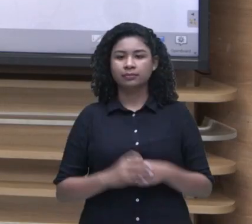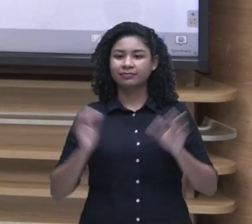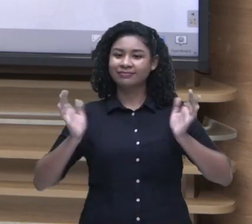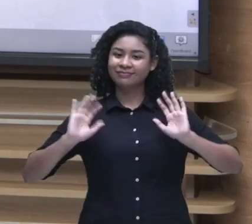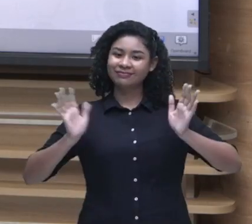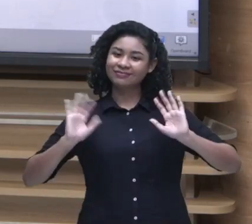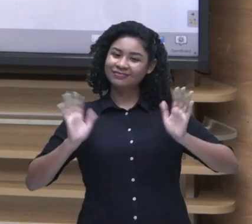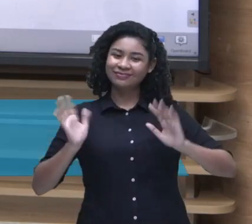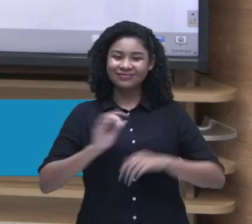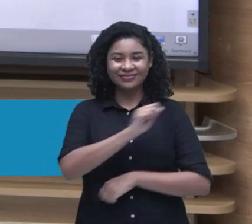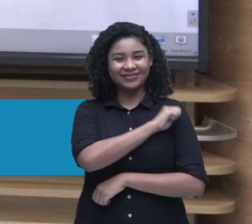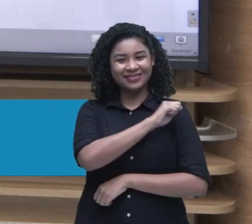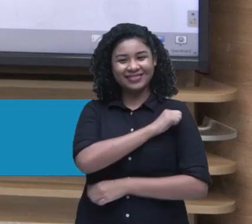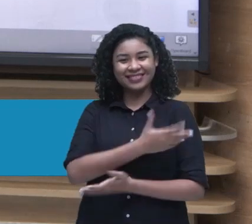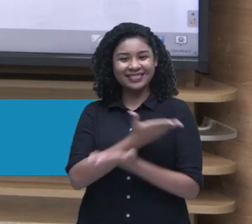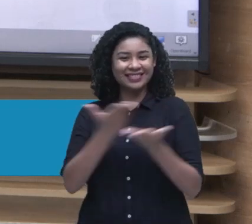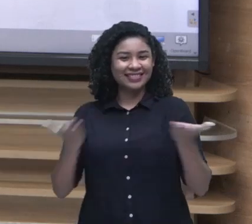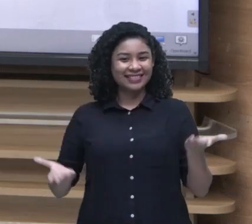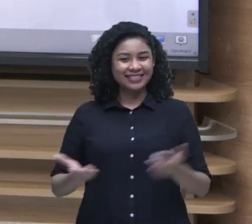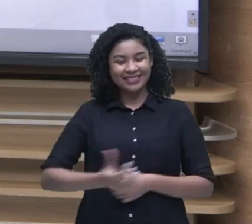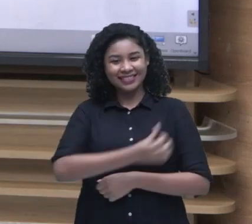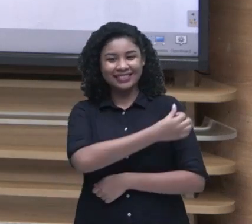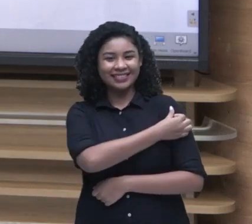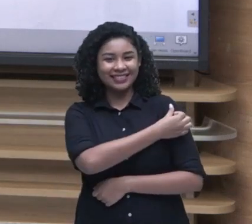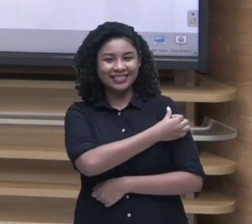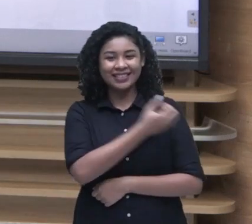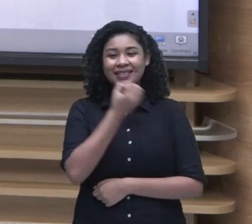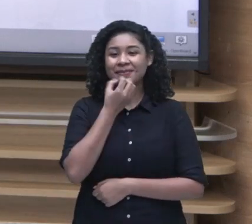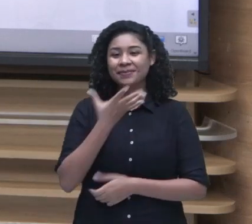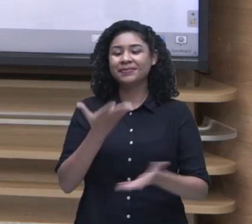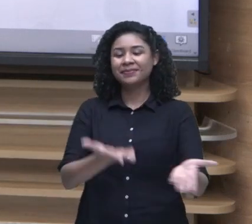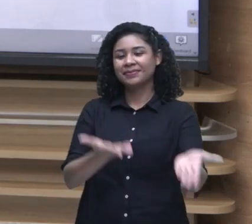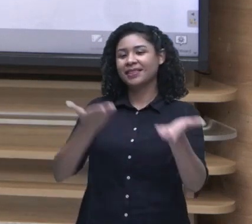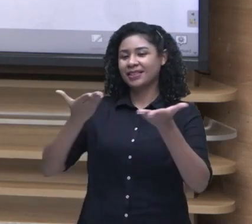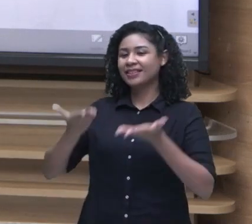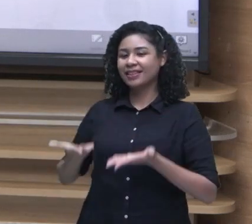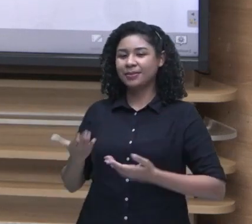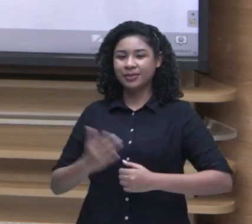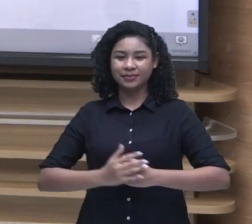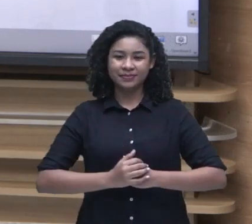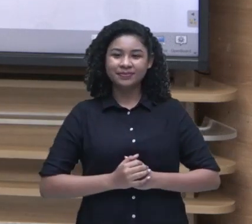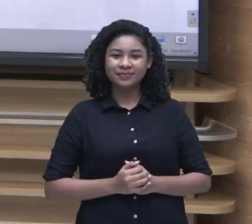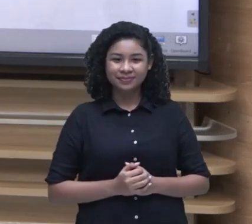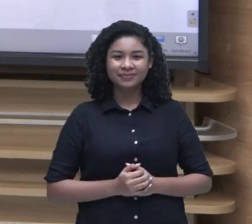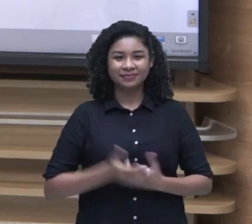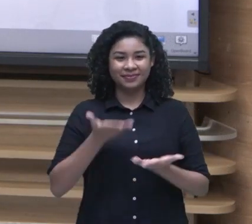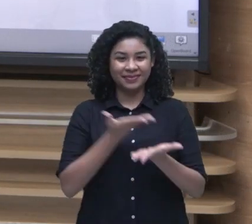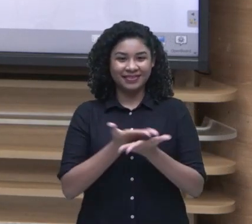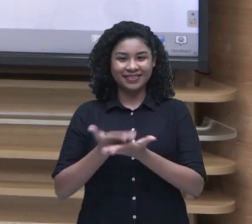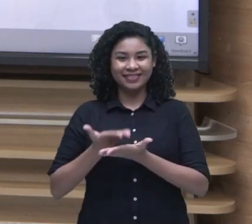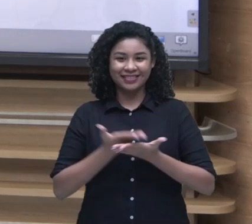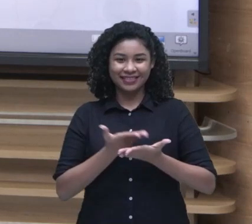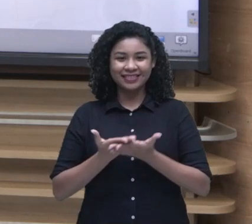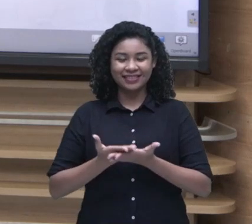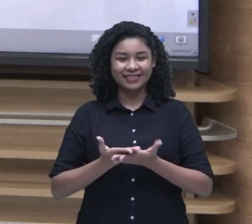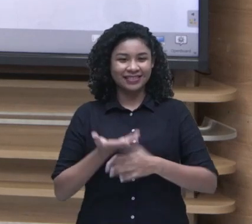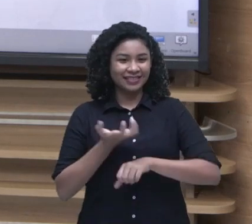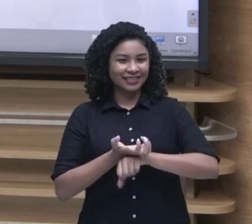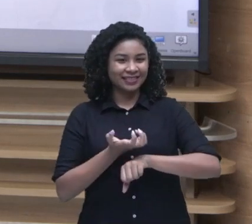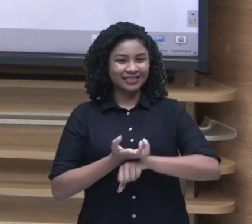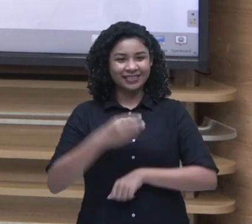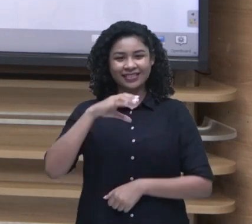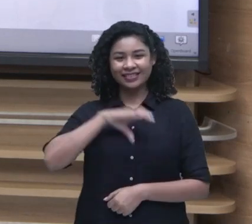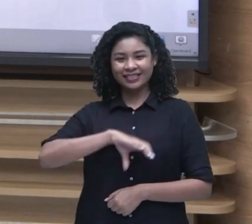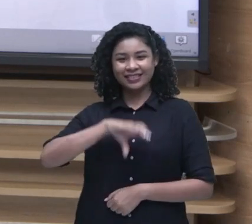Olá, queridos alunos do sexto ano, sejam todos muito bem-vindos para mais uma aula de língua